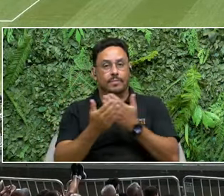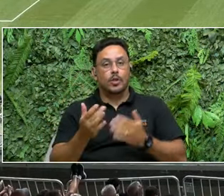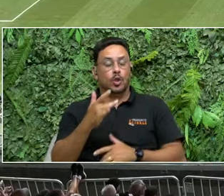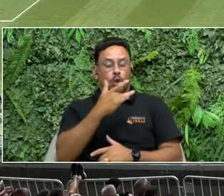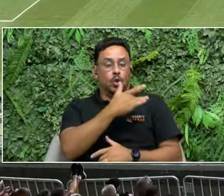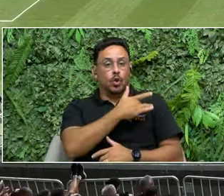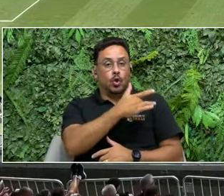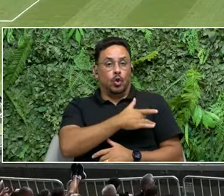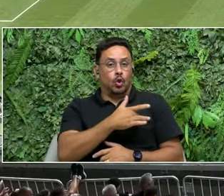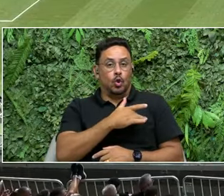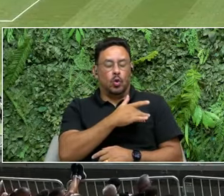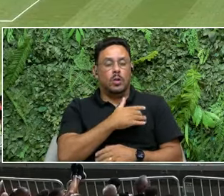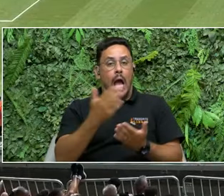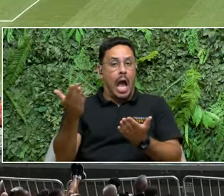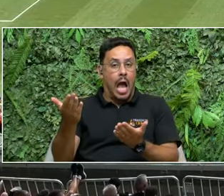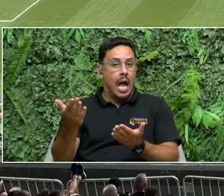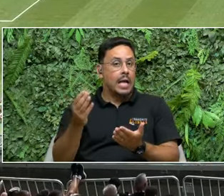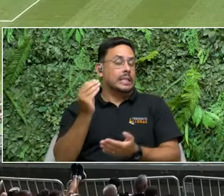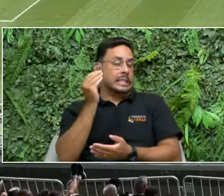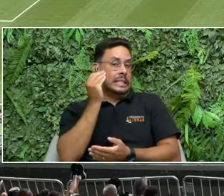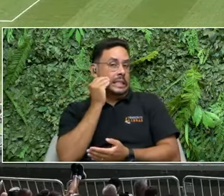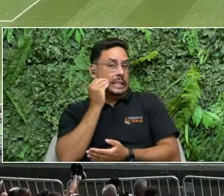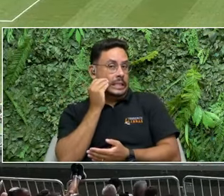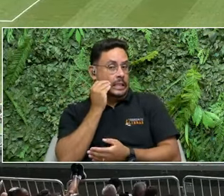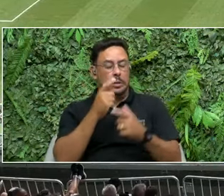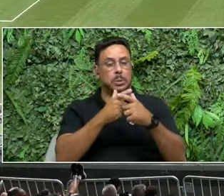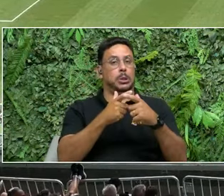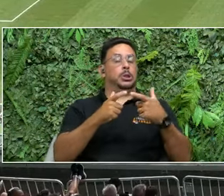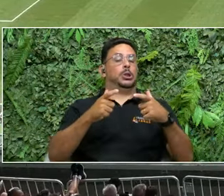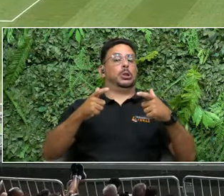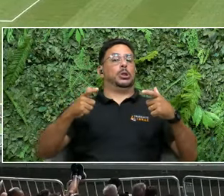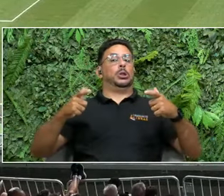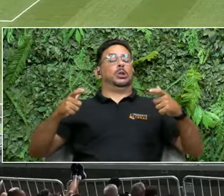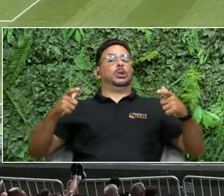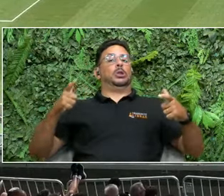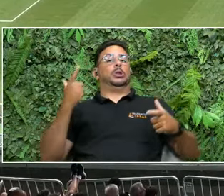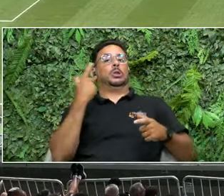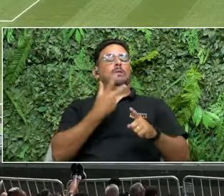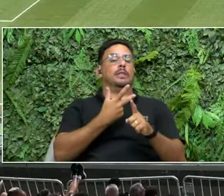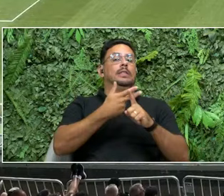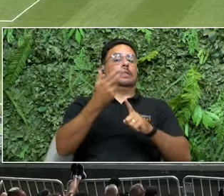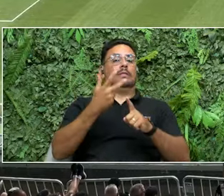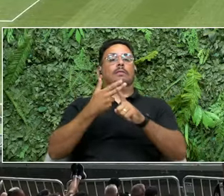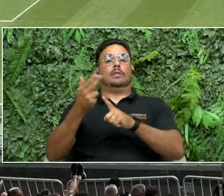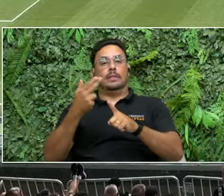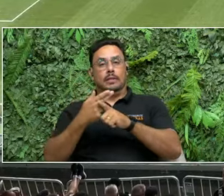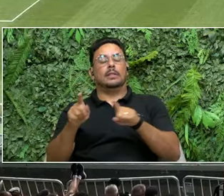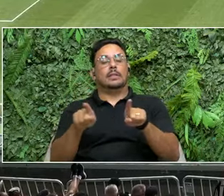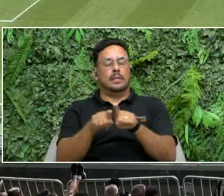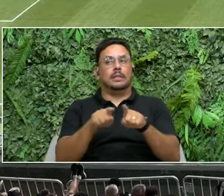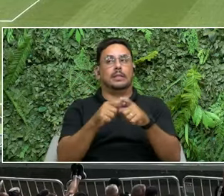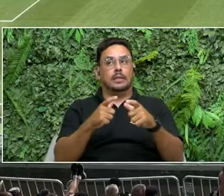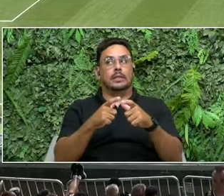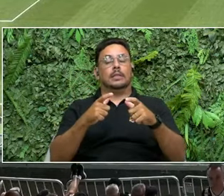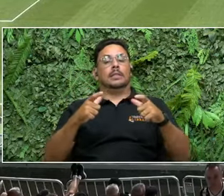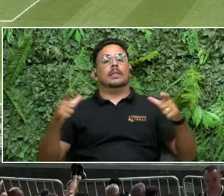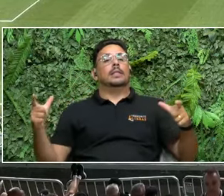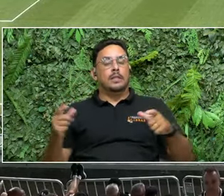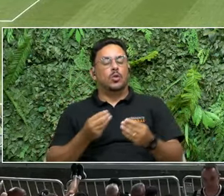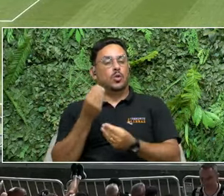Cruzeiro vem para tentar ampliar a vantagem e também ampliar o Tabu